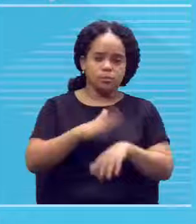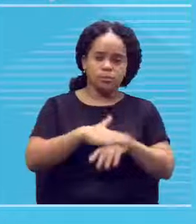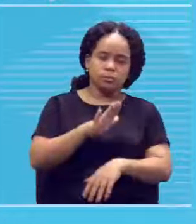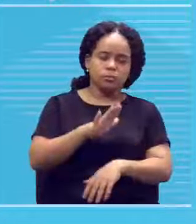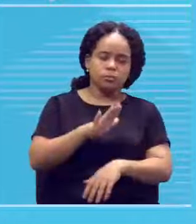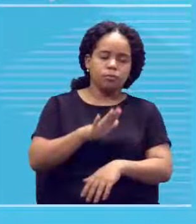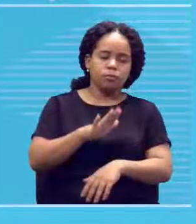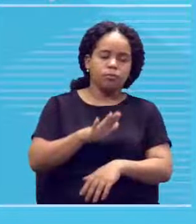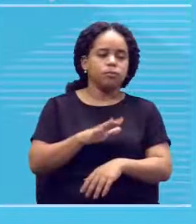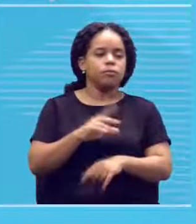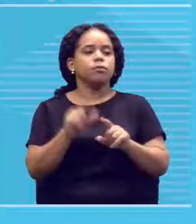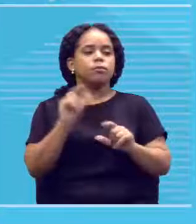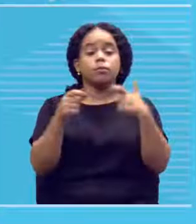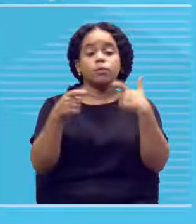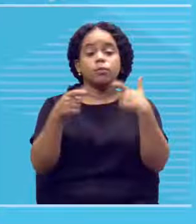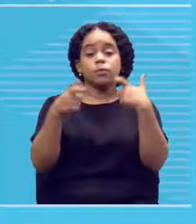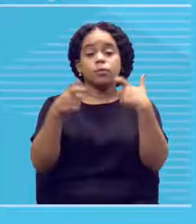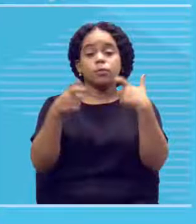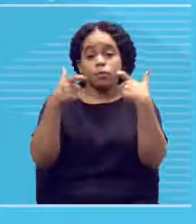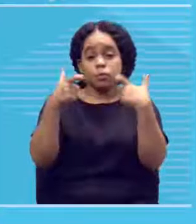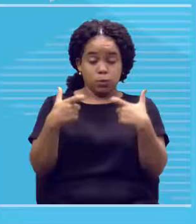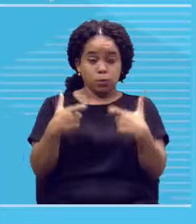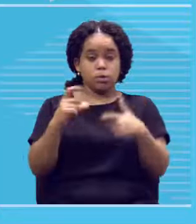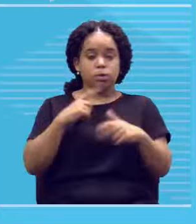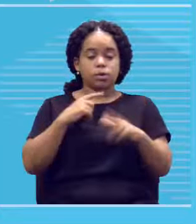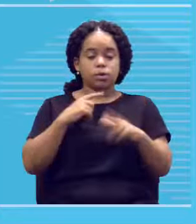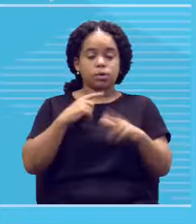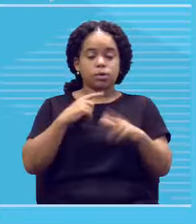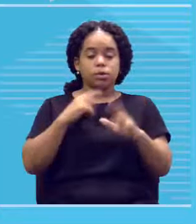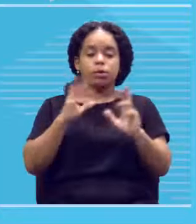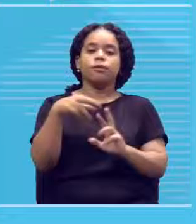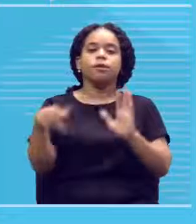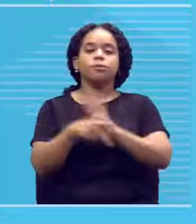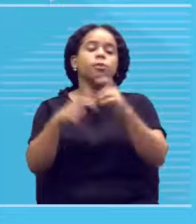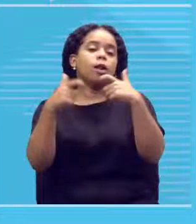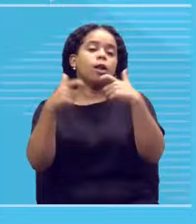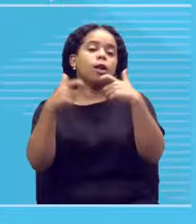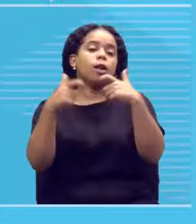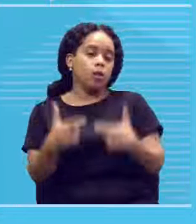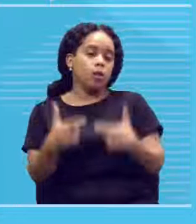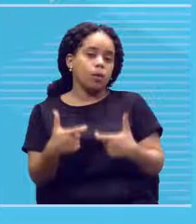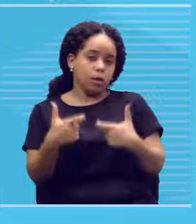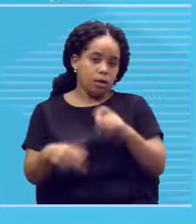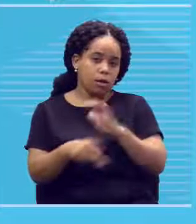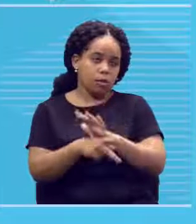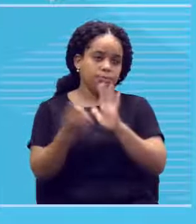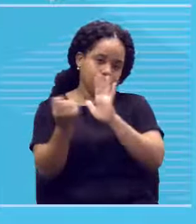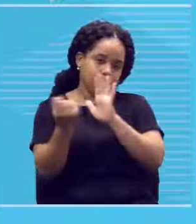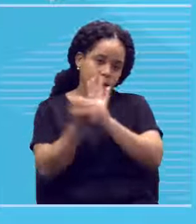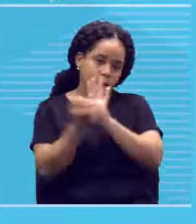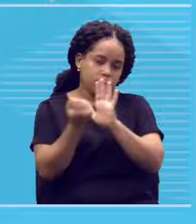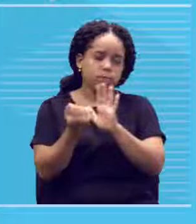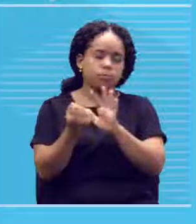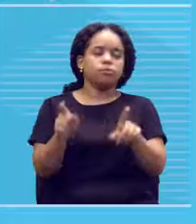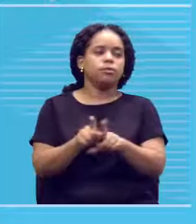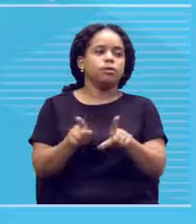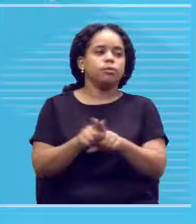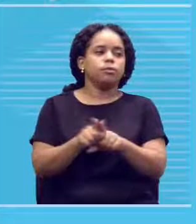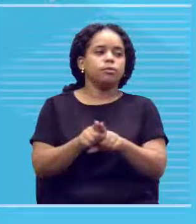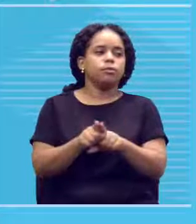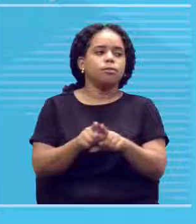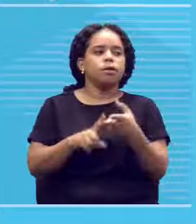o onde onde refere-se a local e o uso refere-se